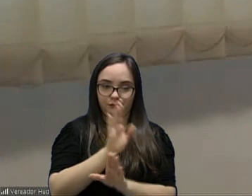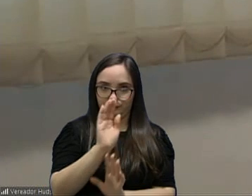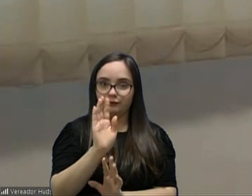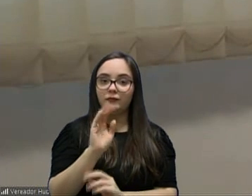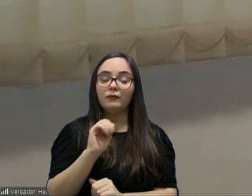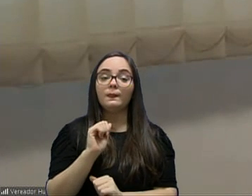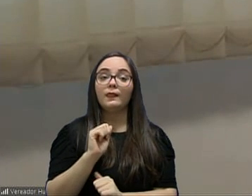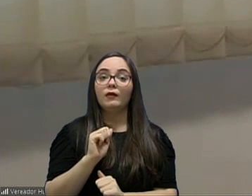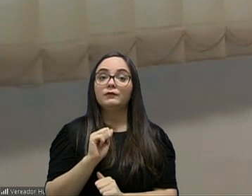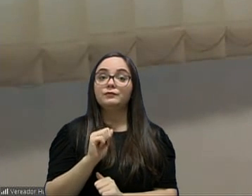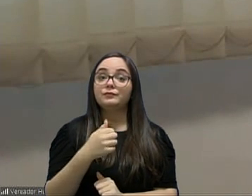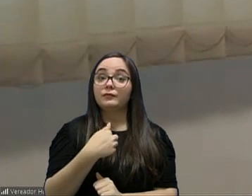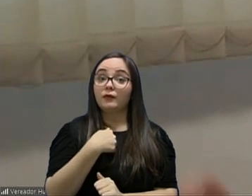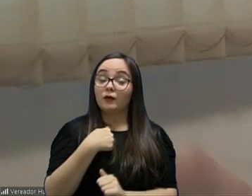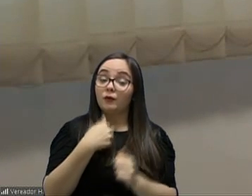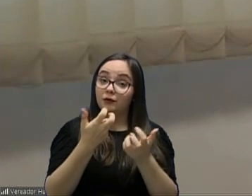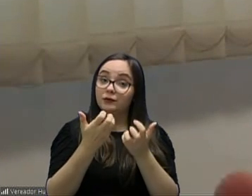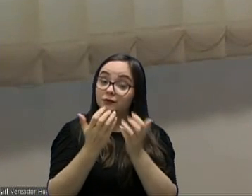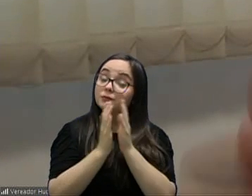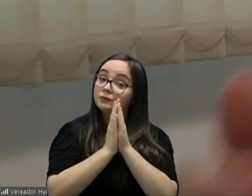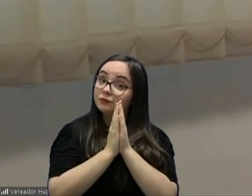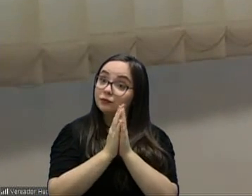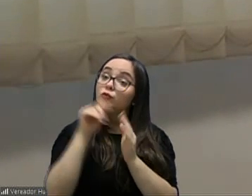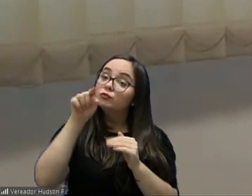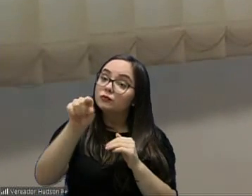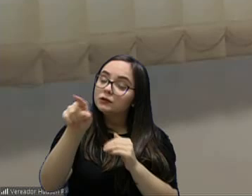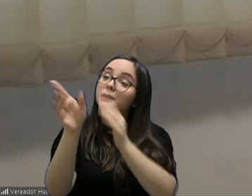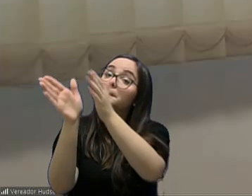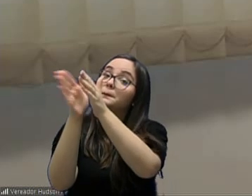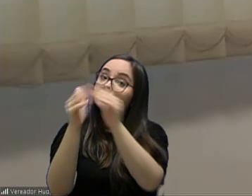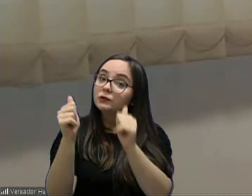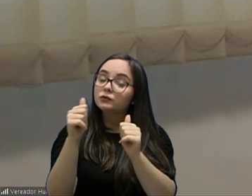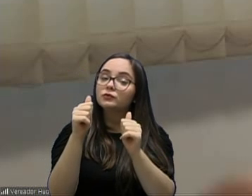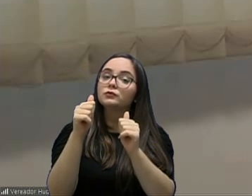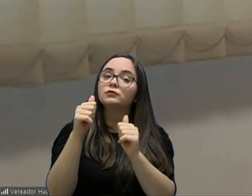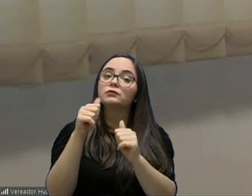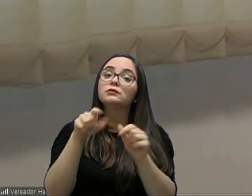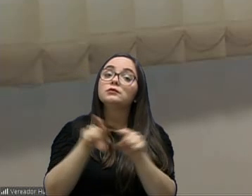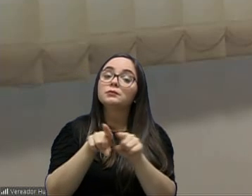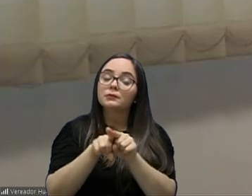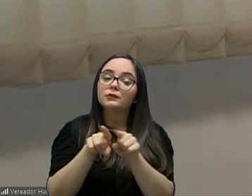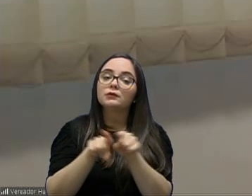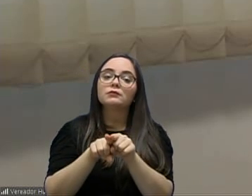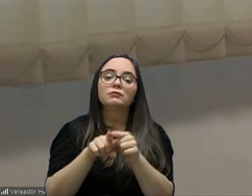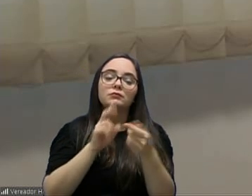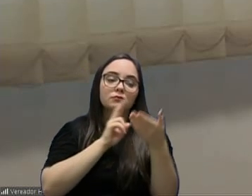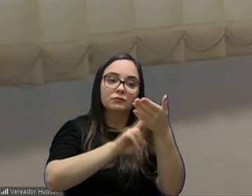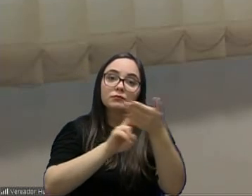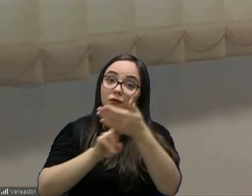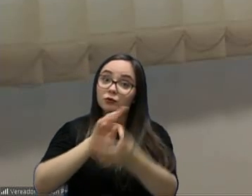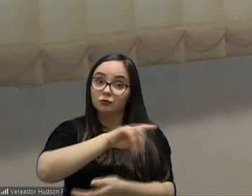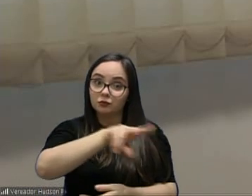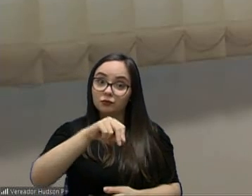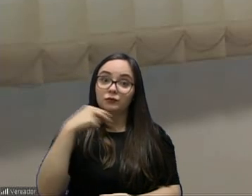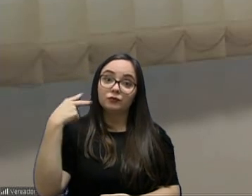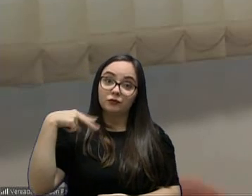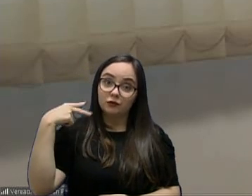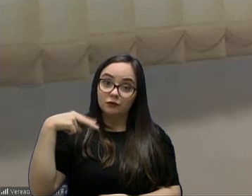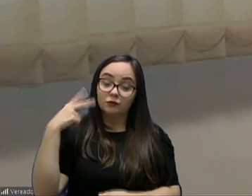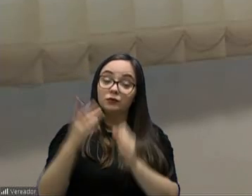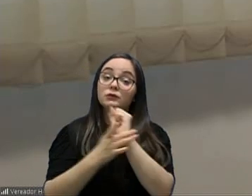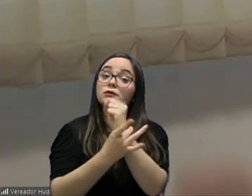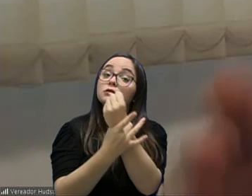senhor pudesse pedir e encaminhar para os vereadores uma segurança jurídica